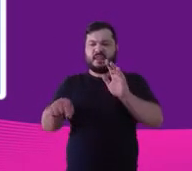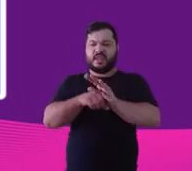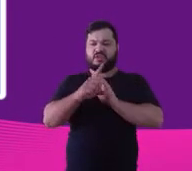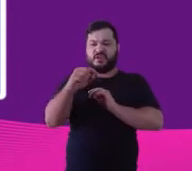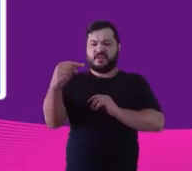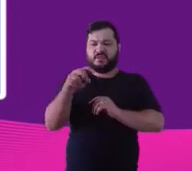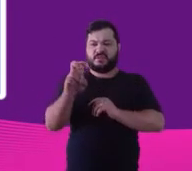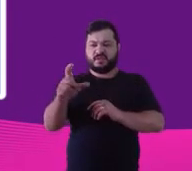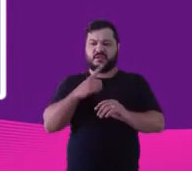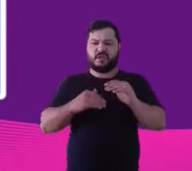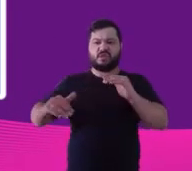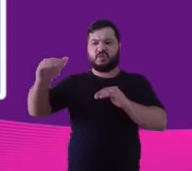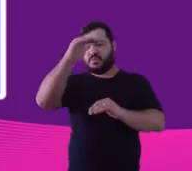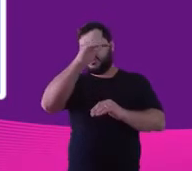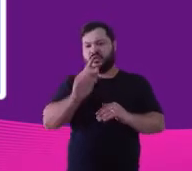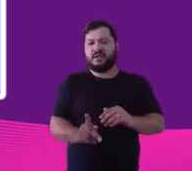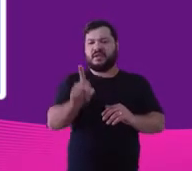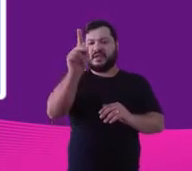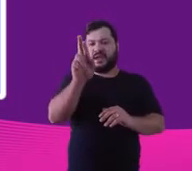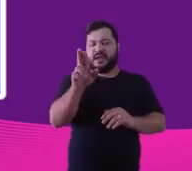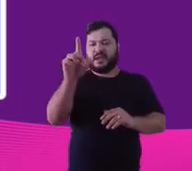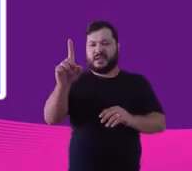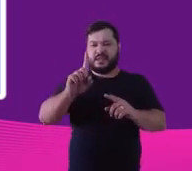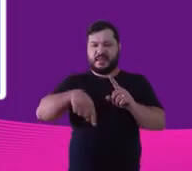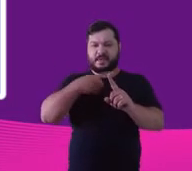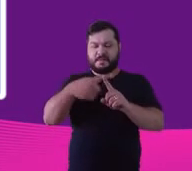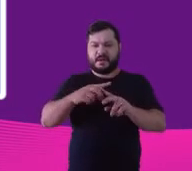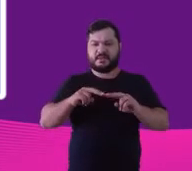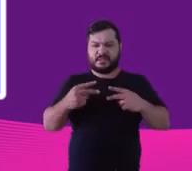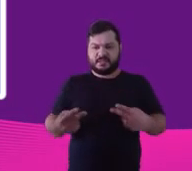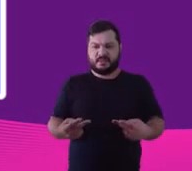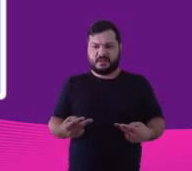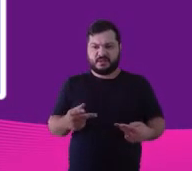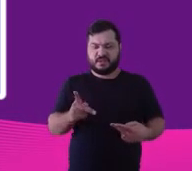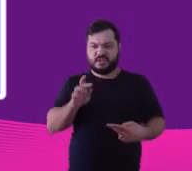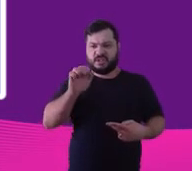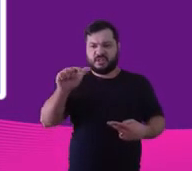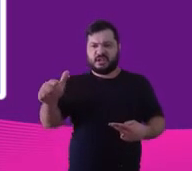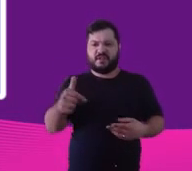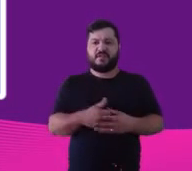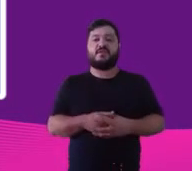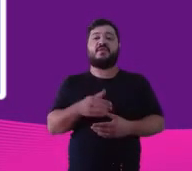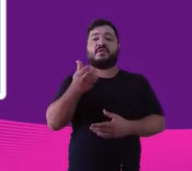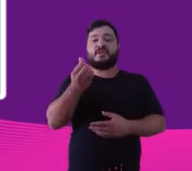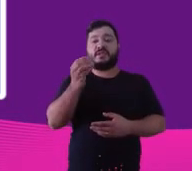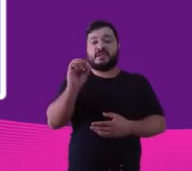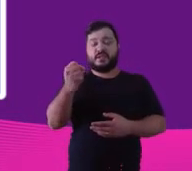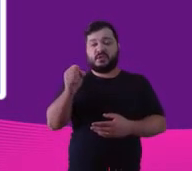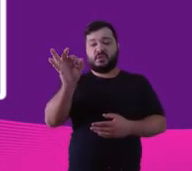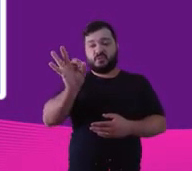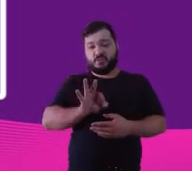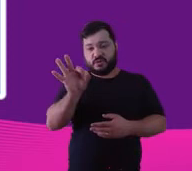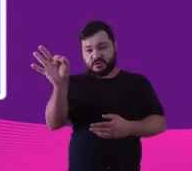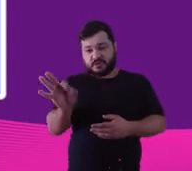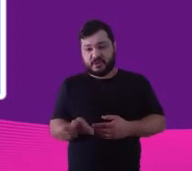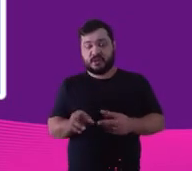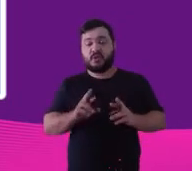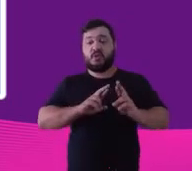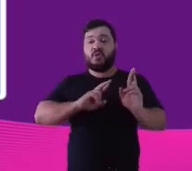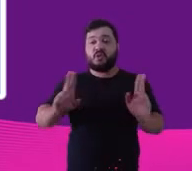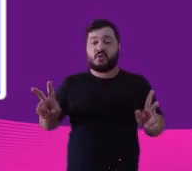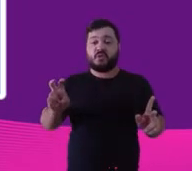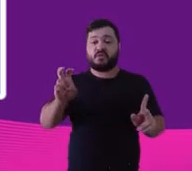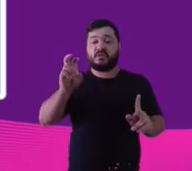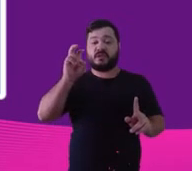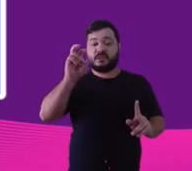a gente deu uma superioridade por cai demais transplante que tá frio né Na década mais transparente 68 por cento conta